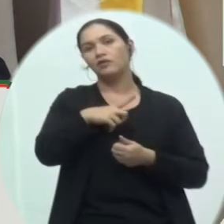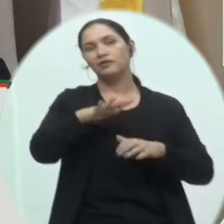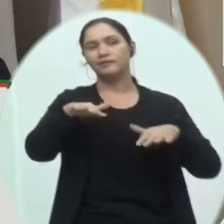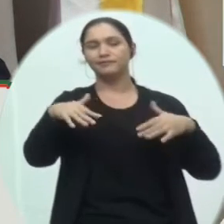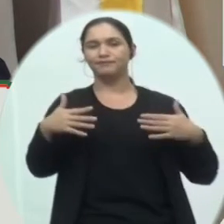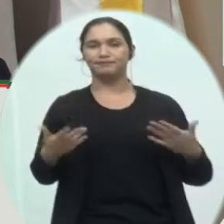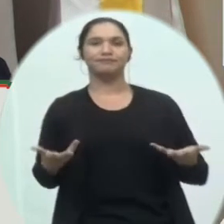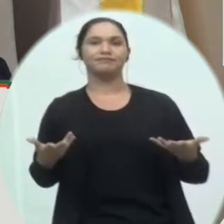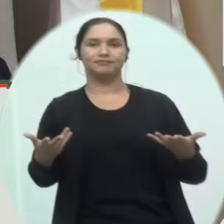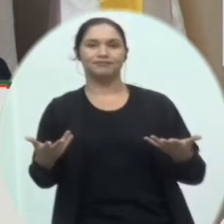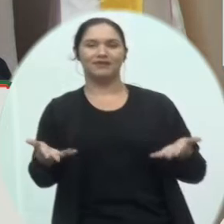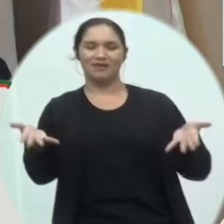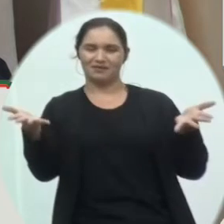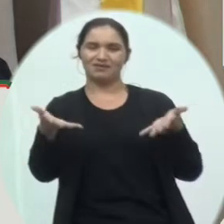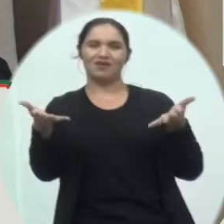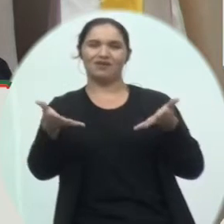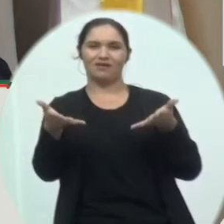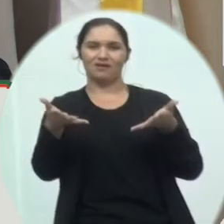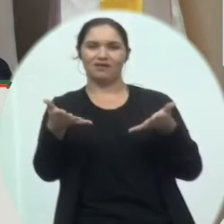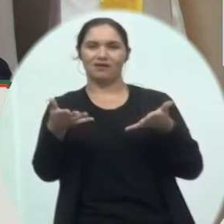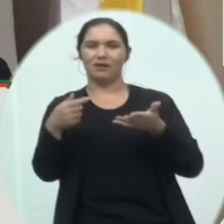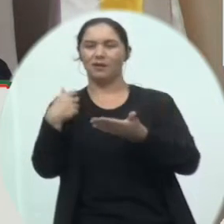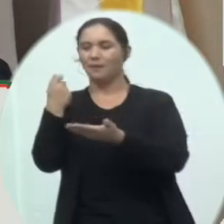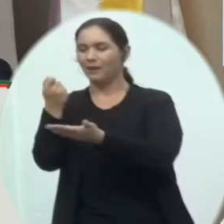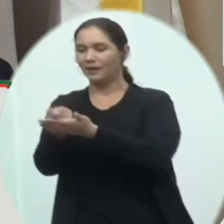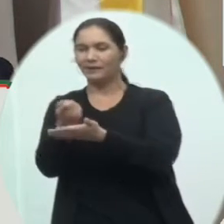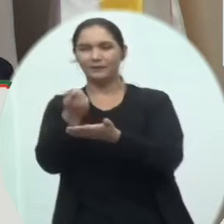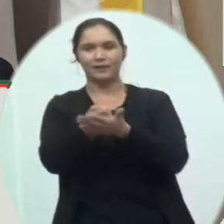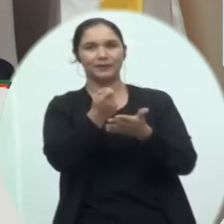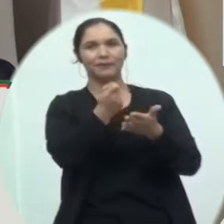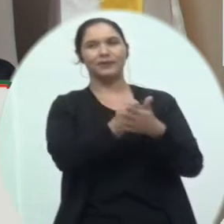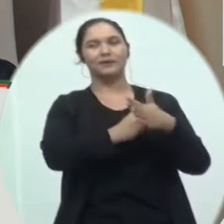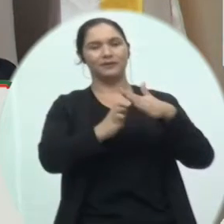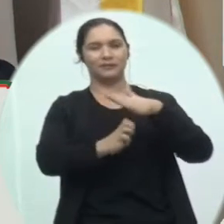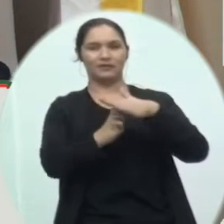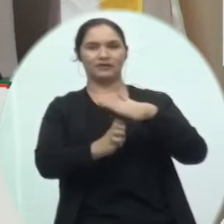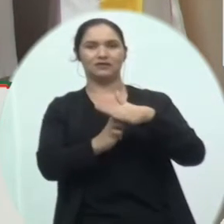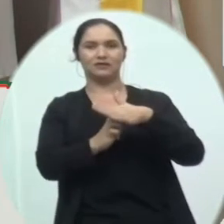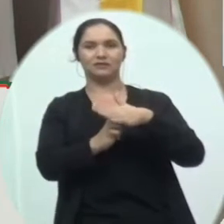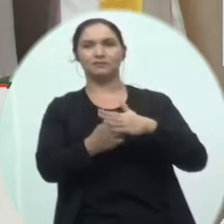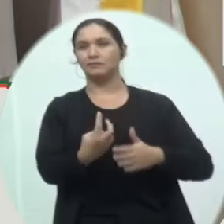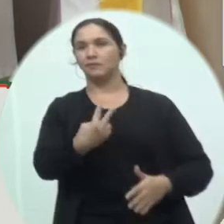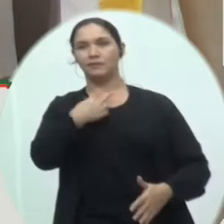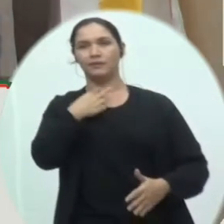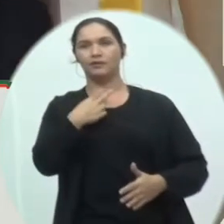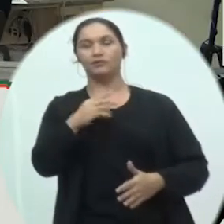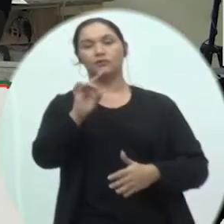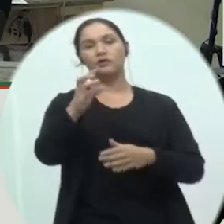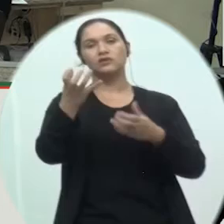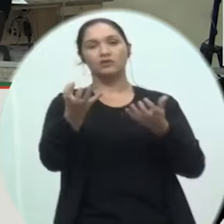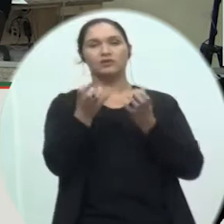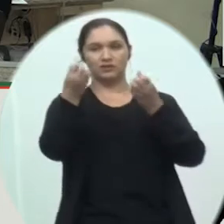um dinheiro a mais para uma empreiteira, às vezes pelo fato de ser amigo. É isso aí que eu quero dizer.